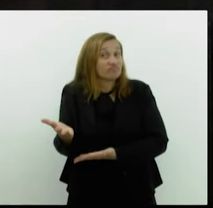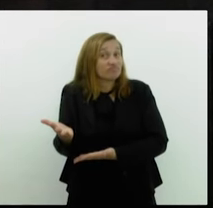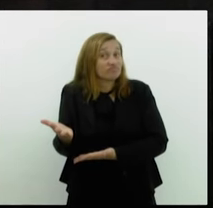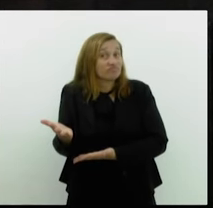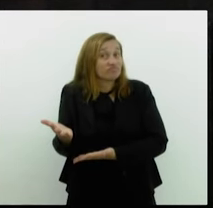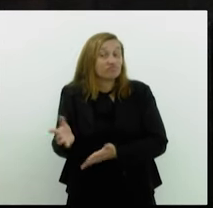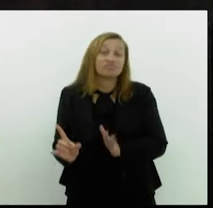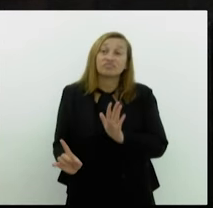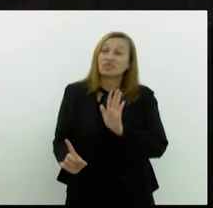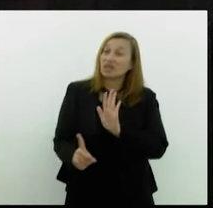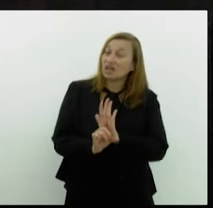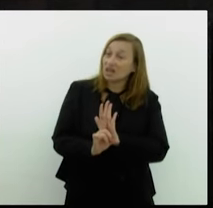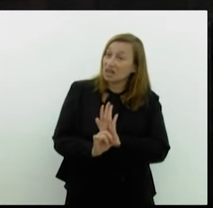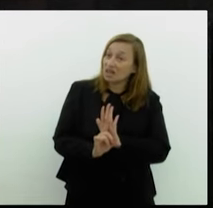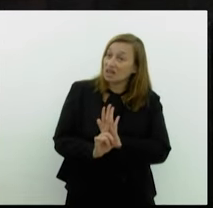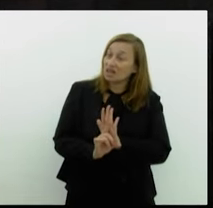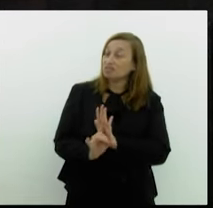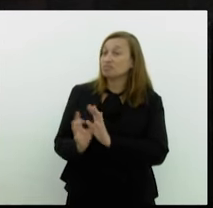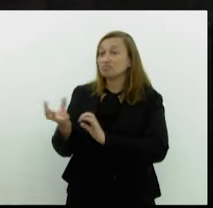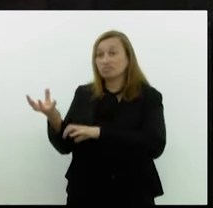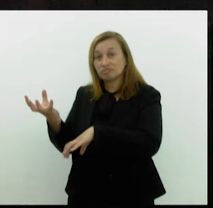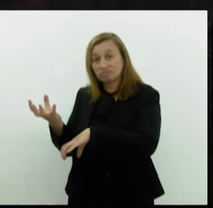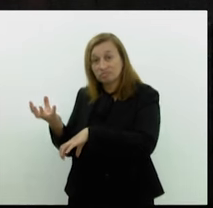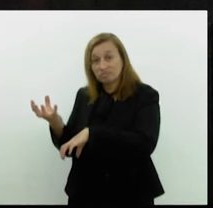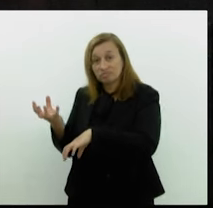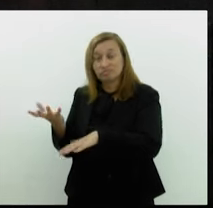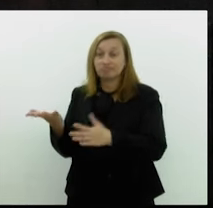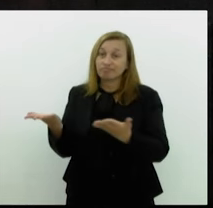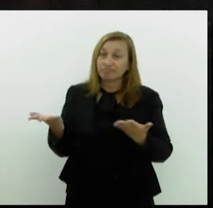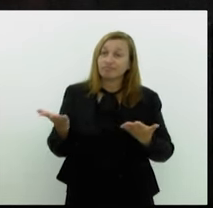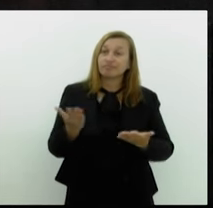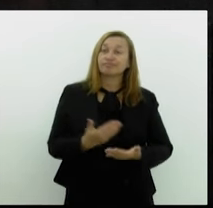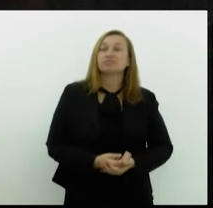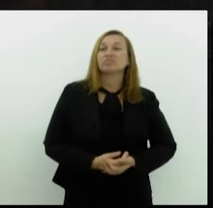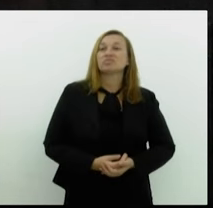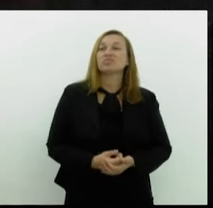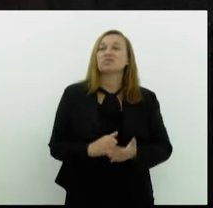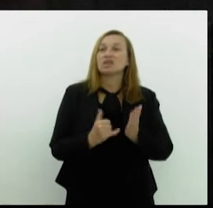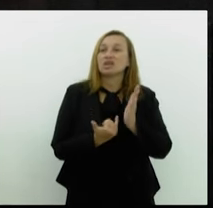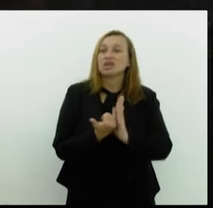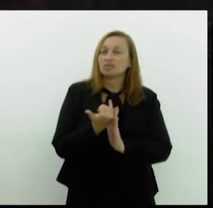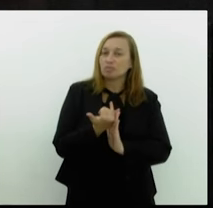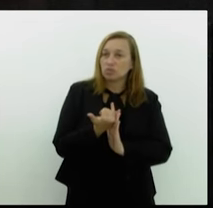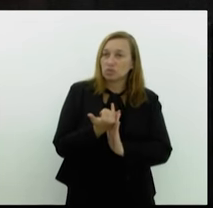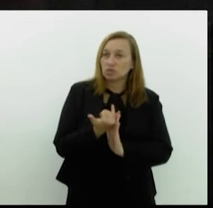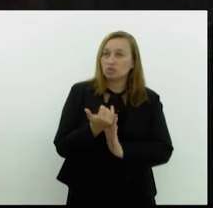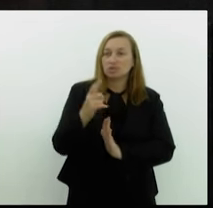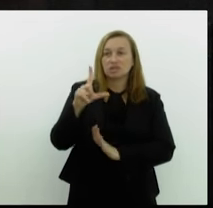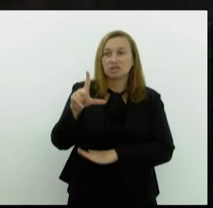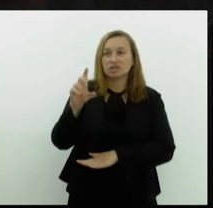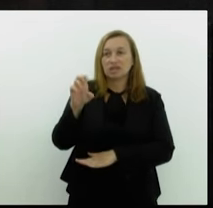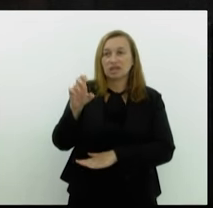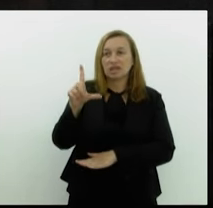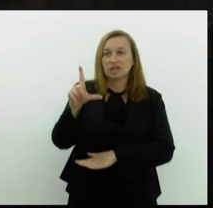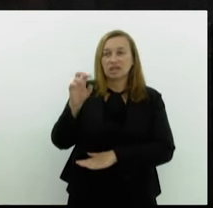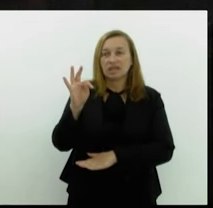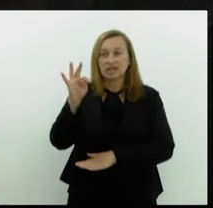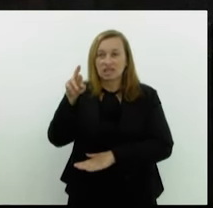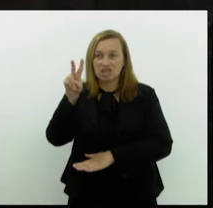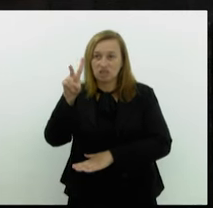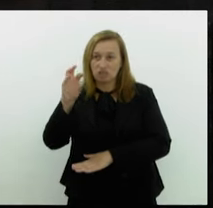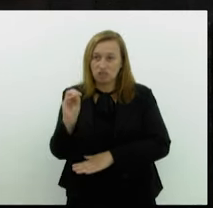da legislação do Congresso Nacional do imposto seletivo,